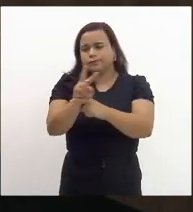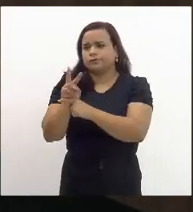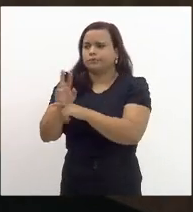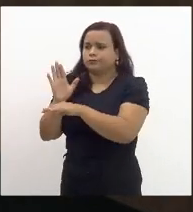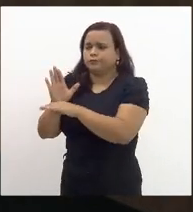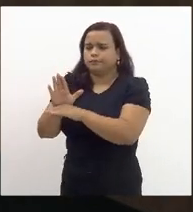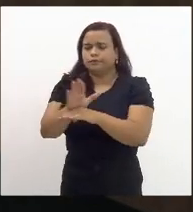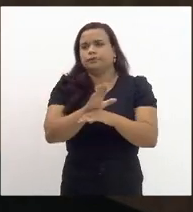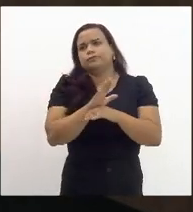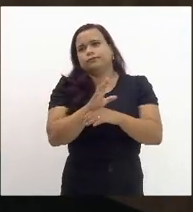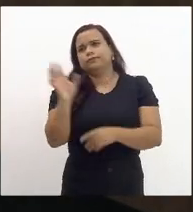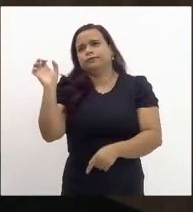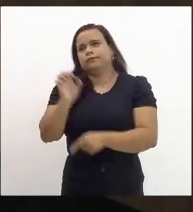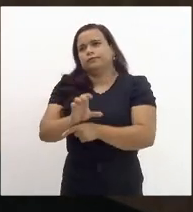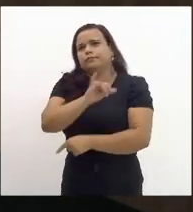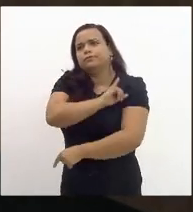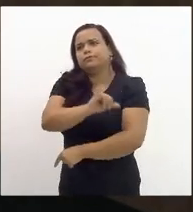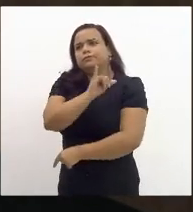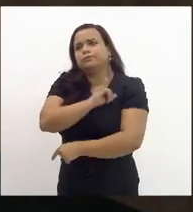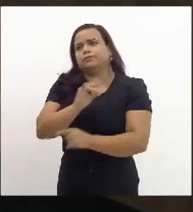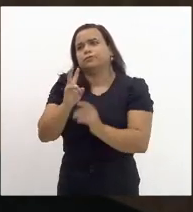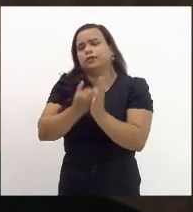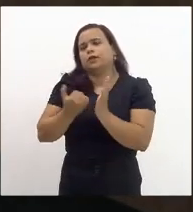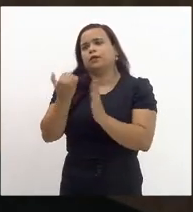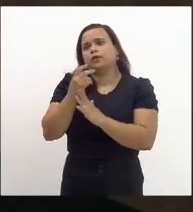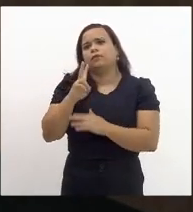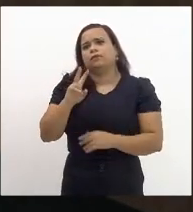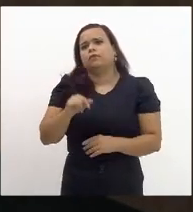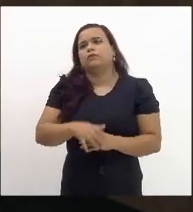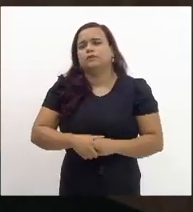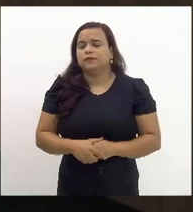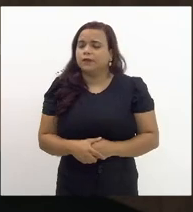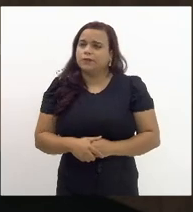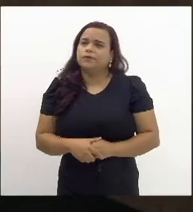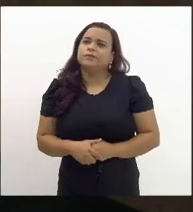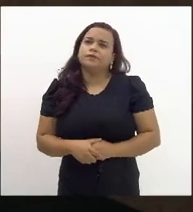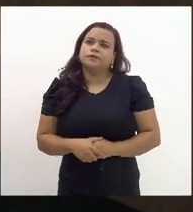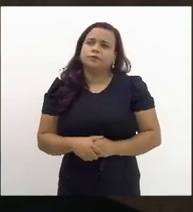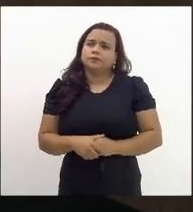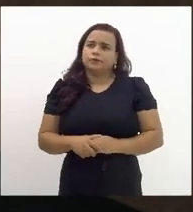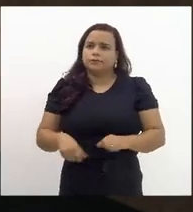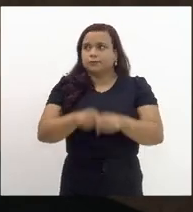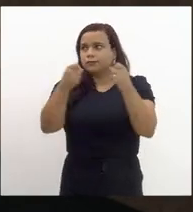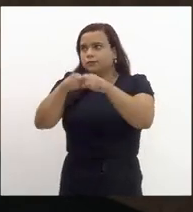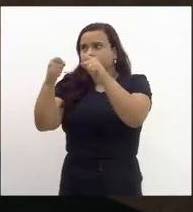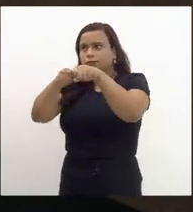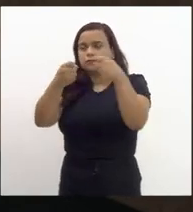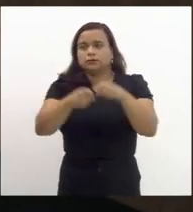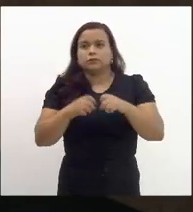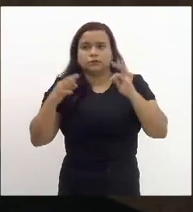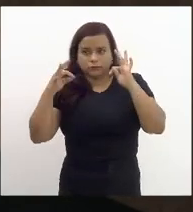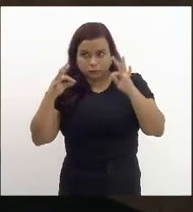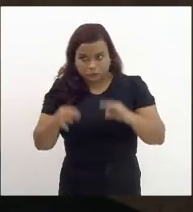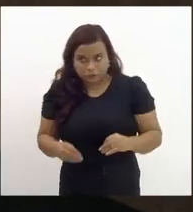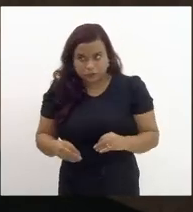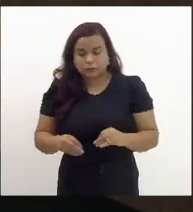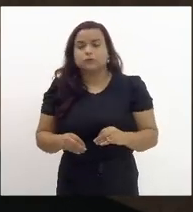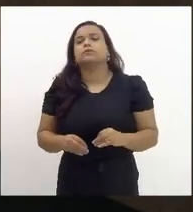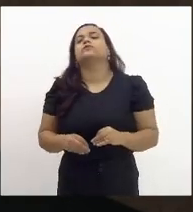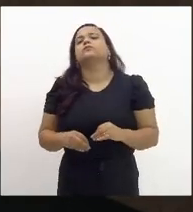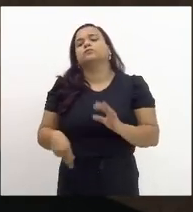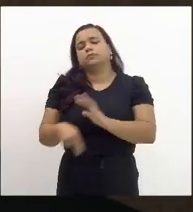Rio de Janeiro, acho que vai dar um reforço muito grande para que todas essas tragédias que vêm acometendo o nosso